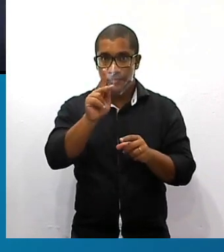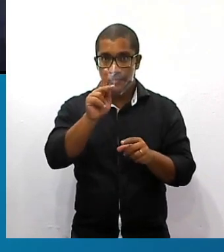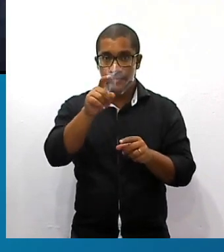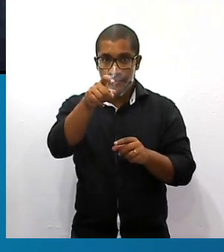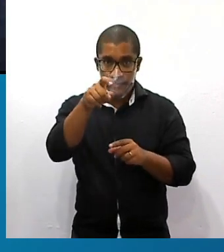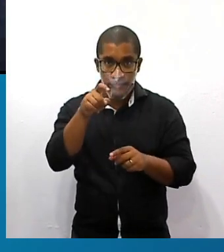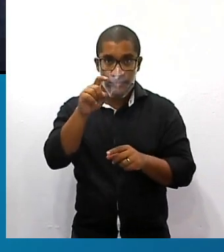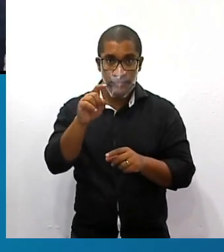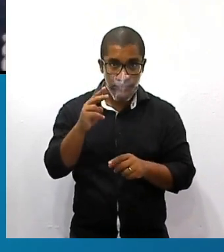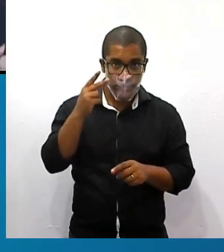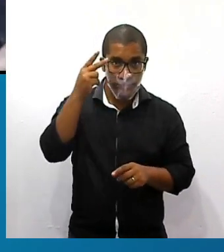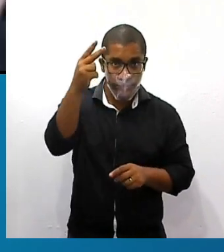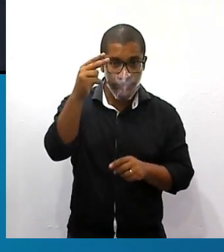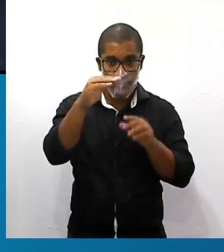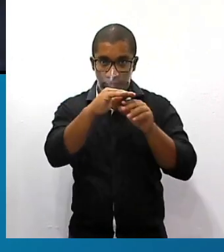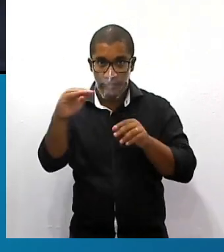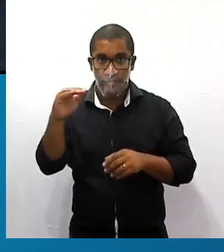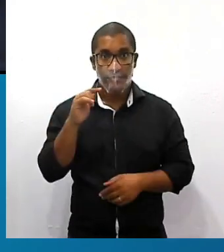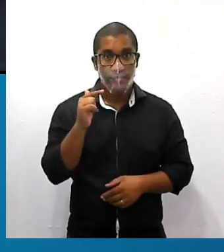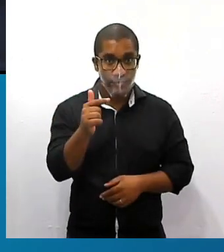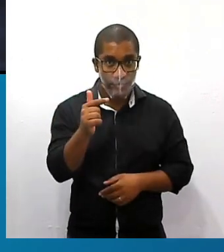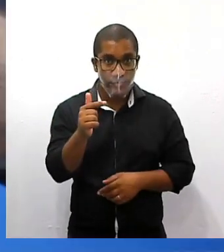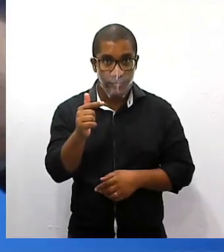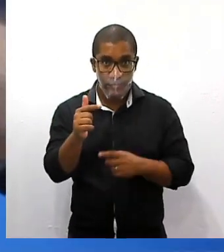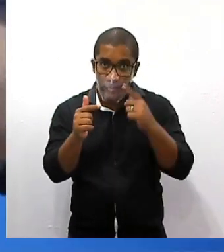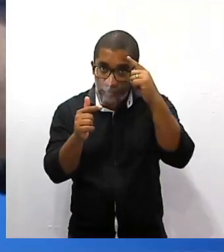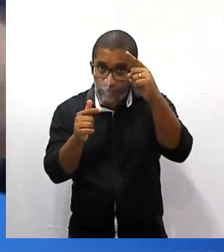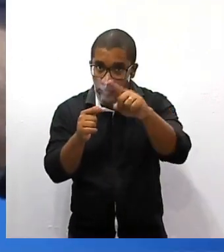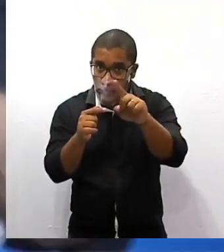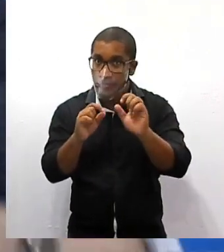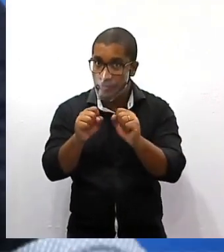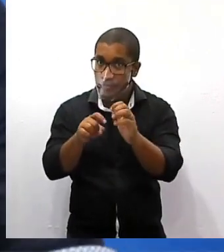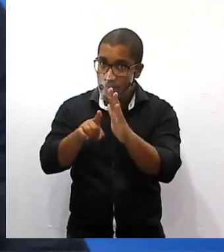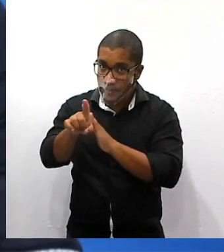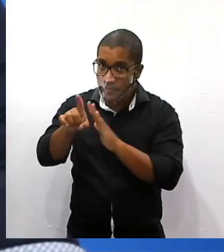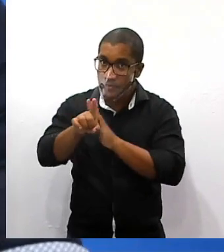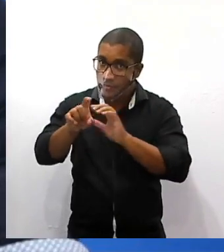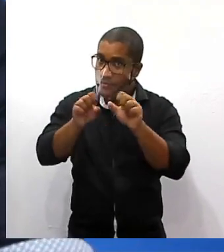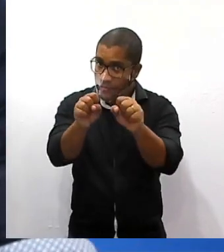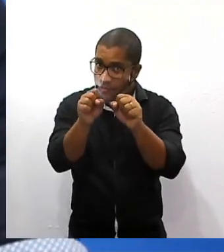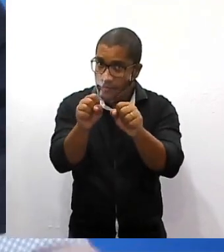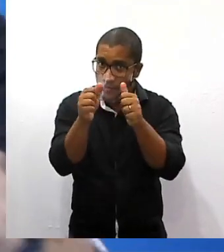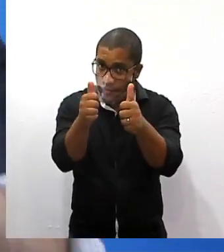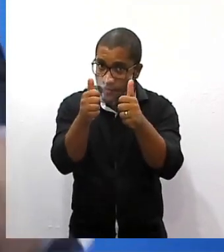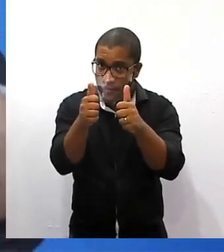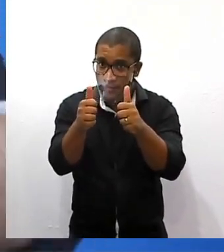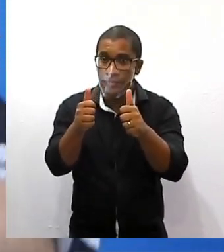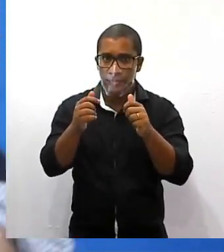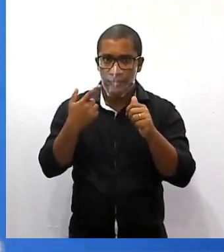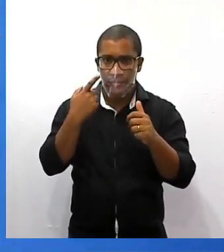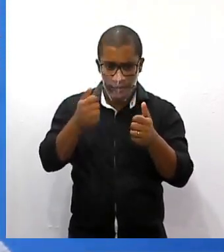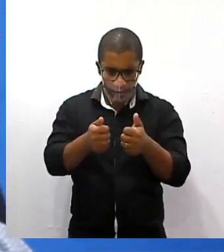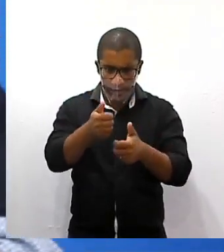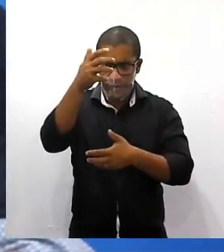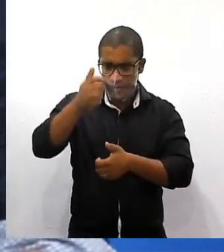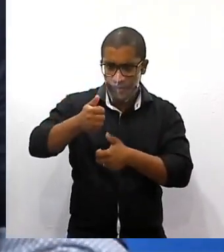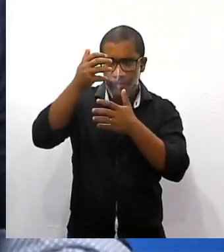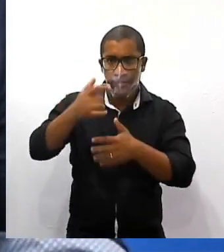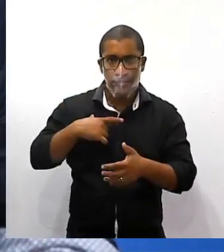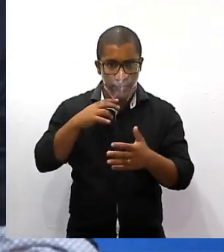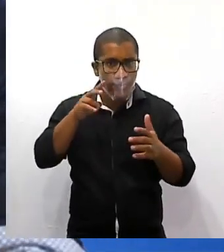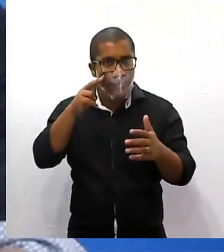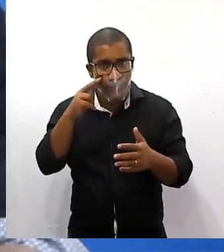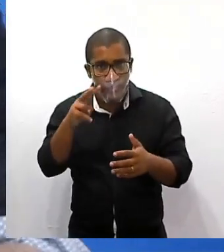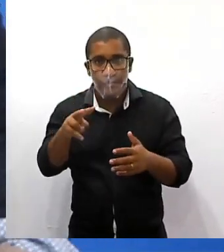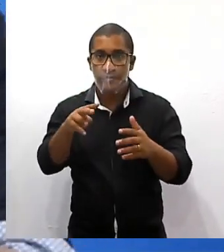sobre 2, tá certo? Lembrando você que está aí na sua casa, você pode mandar suas perguntas, eu estou aqui olhando, estou olhando aqui sua pergunta, você pode participar ao vivo, entrando ao vivo com a